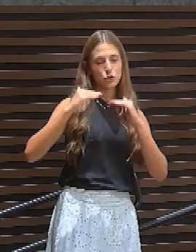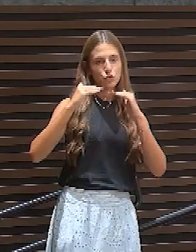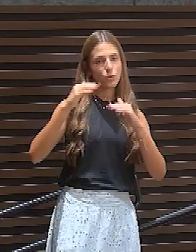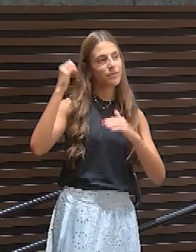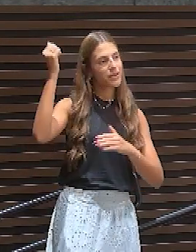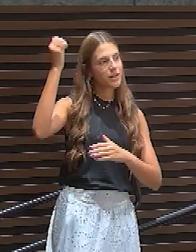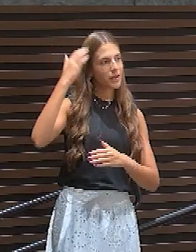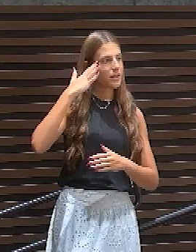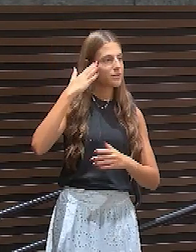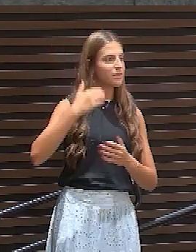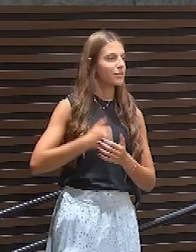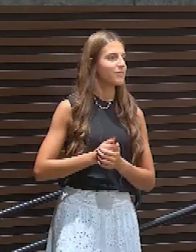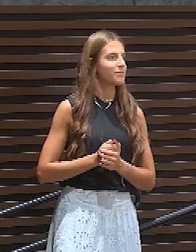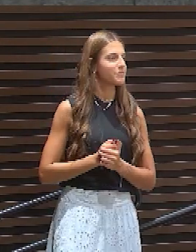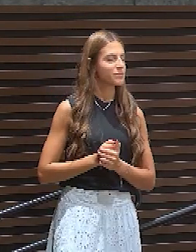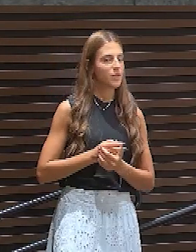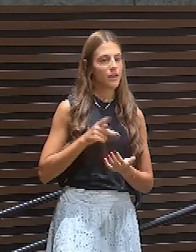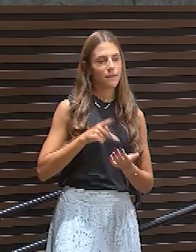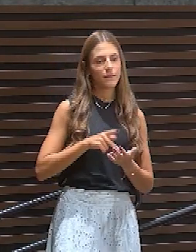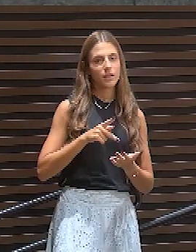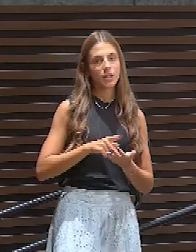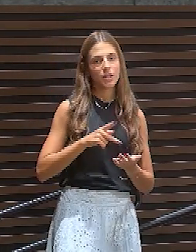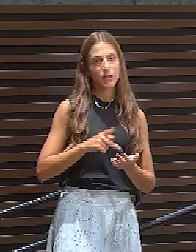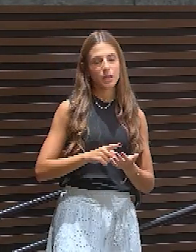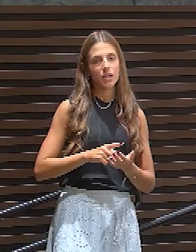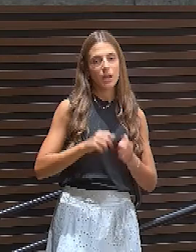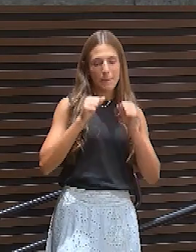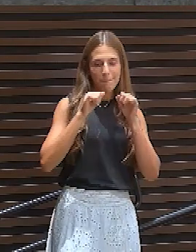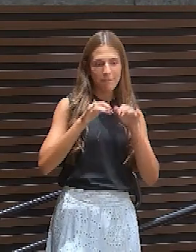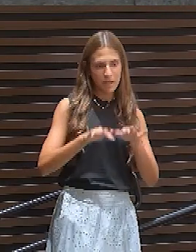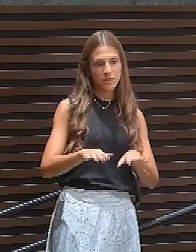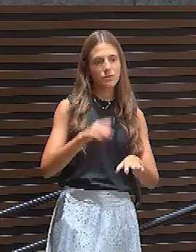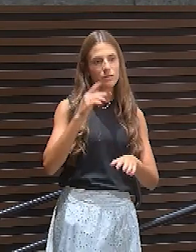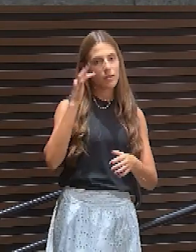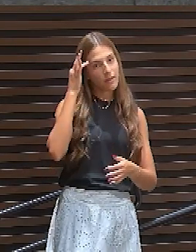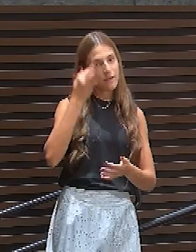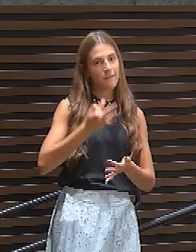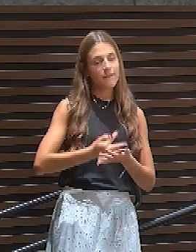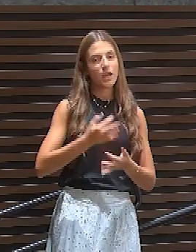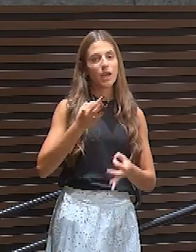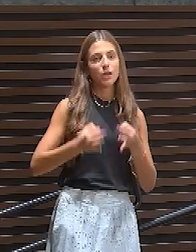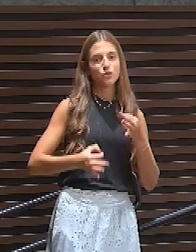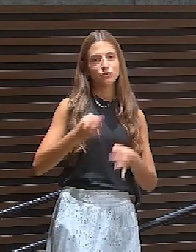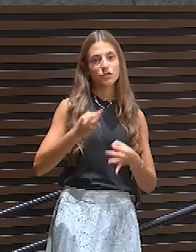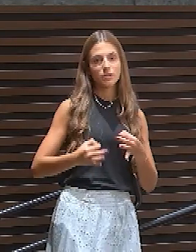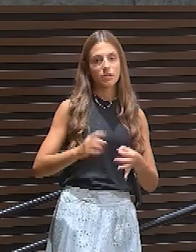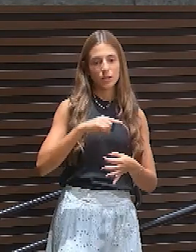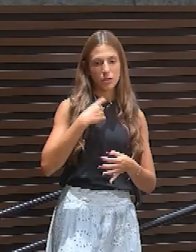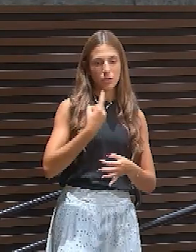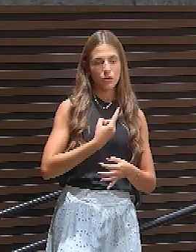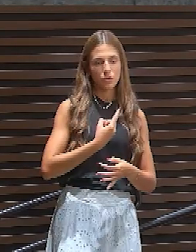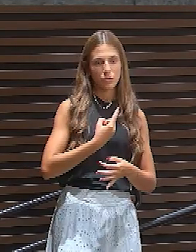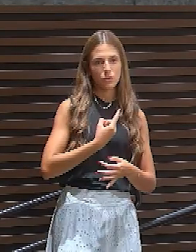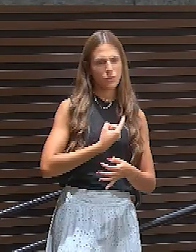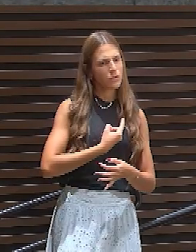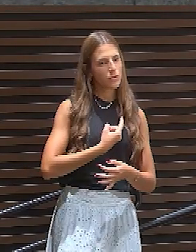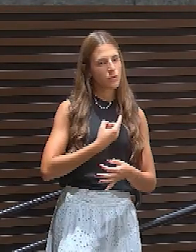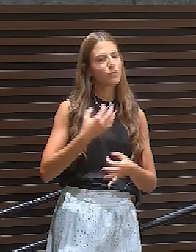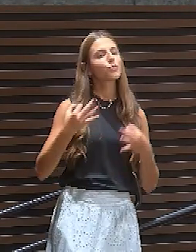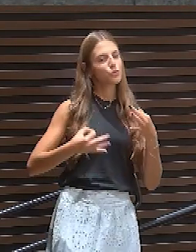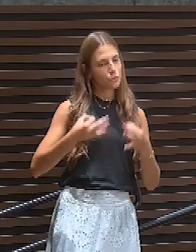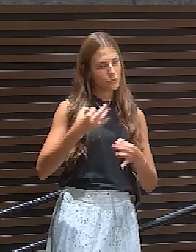A verdadeira recompensa da fé é a justiça que nos justifica e que recebemos por meio de Cristo.